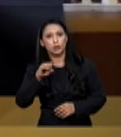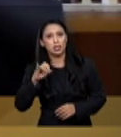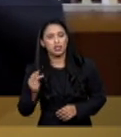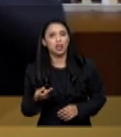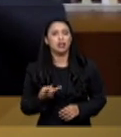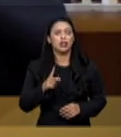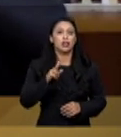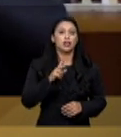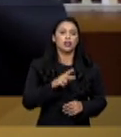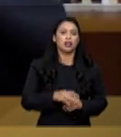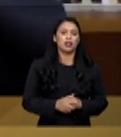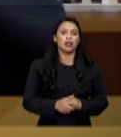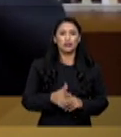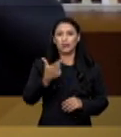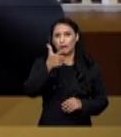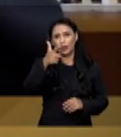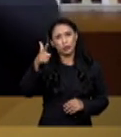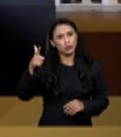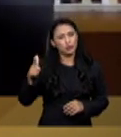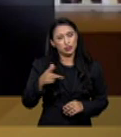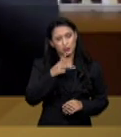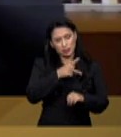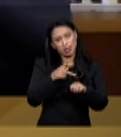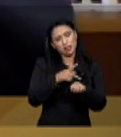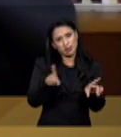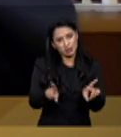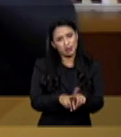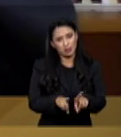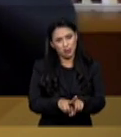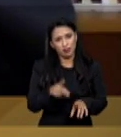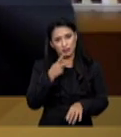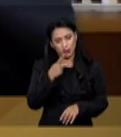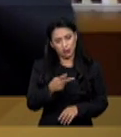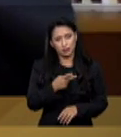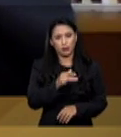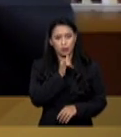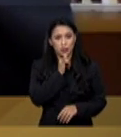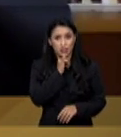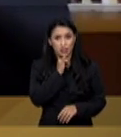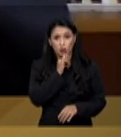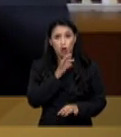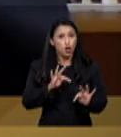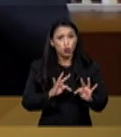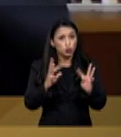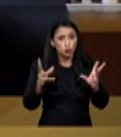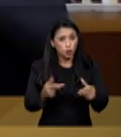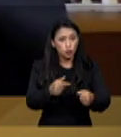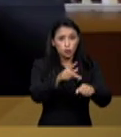Venezuela, para citar apenas alguns. Todos eles, sem exceção,